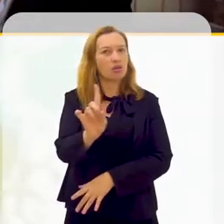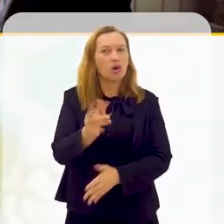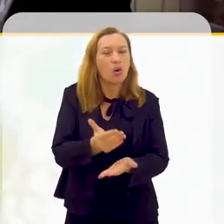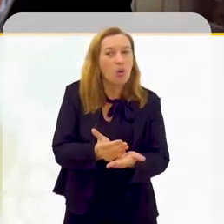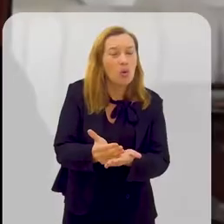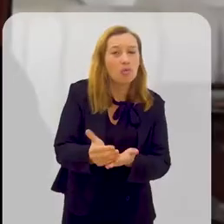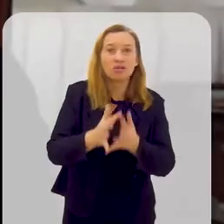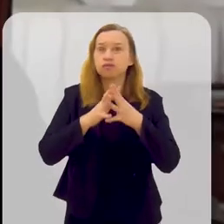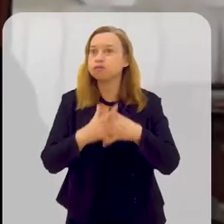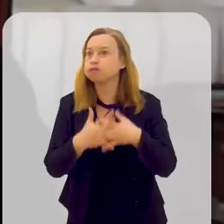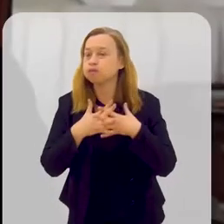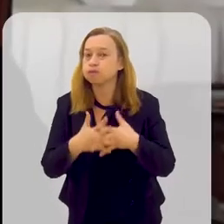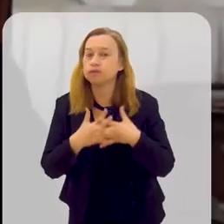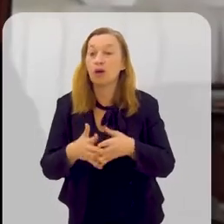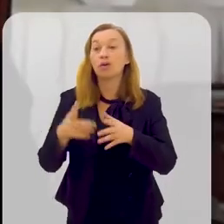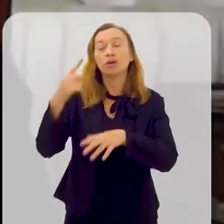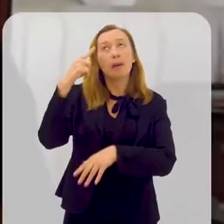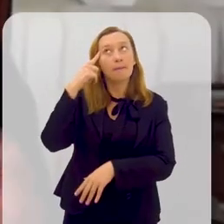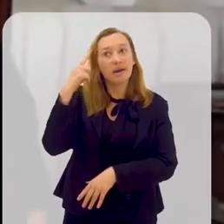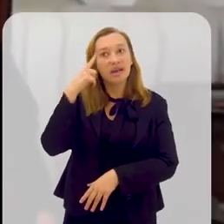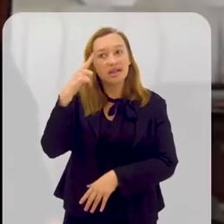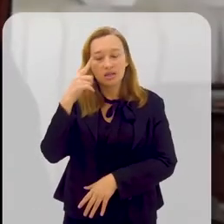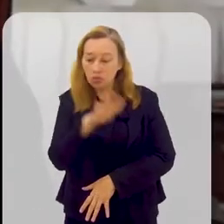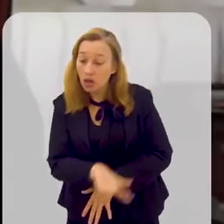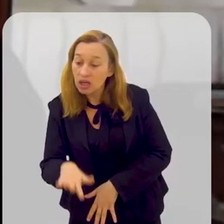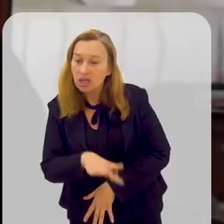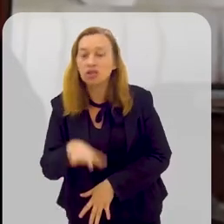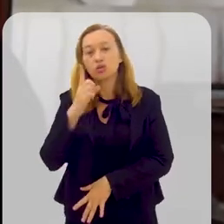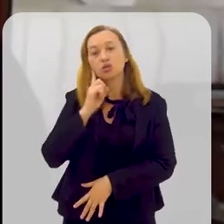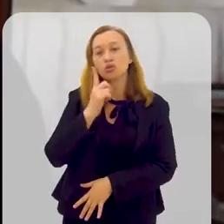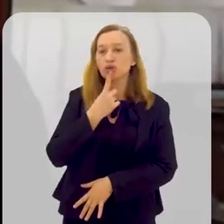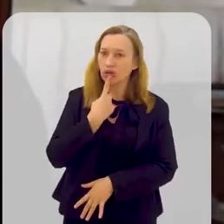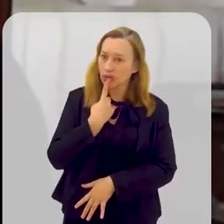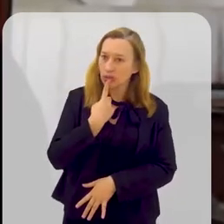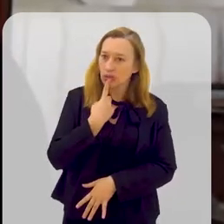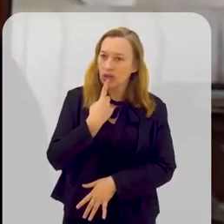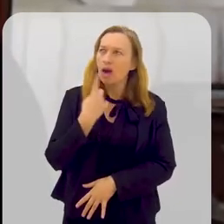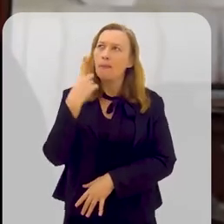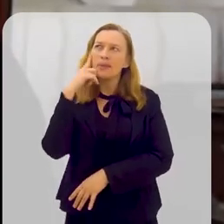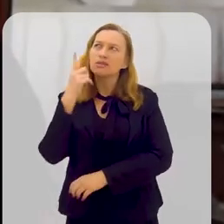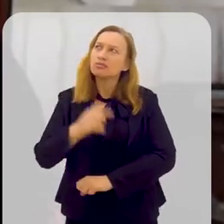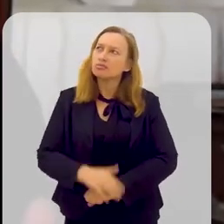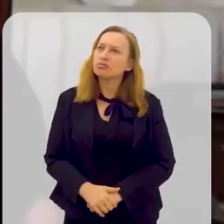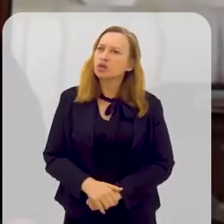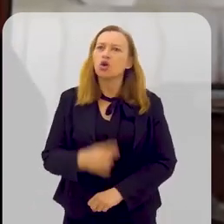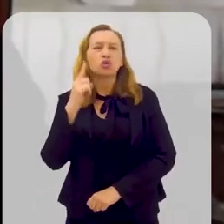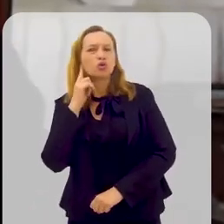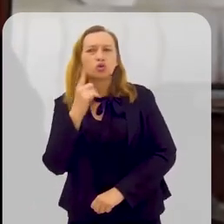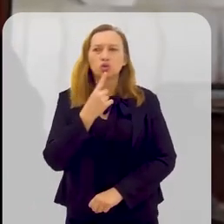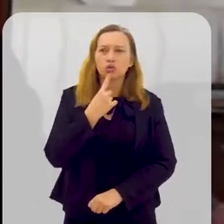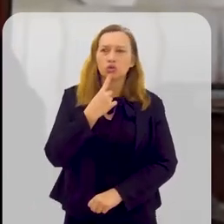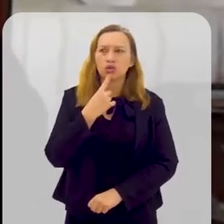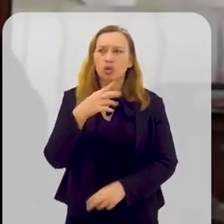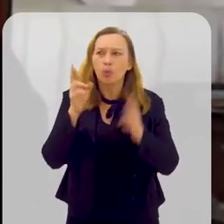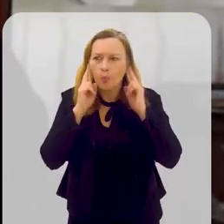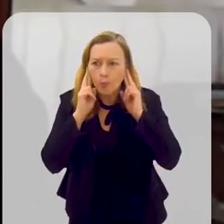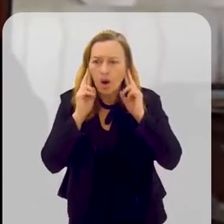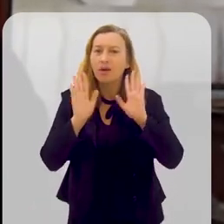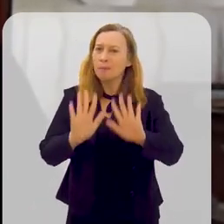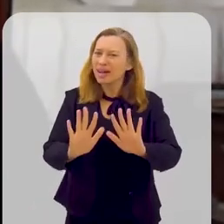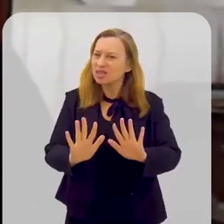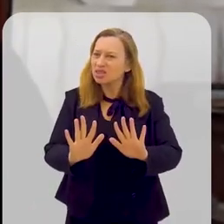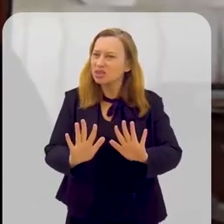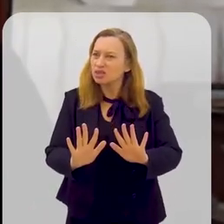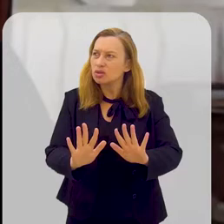surdos aí começam as complicações quando a gente pensa numa criança surda você pensa surda não